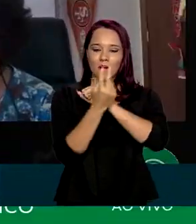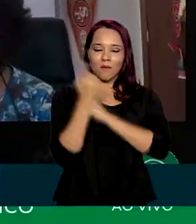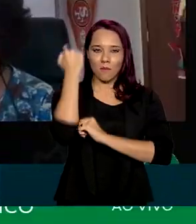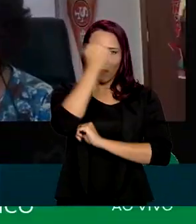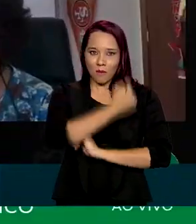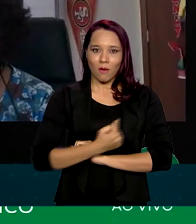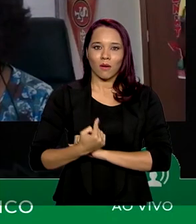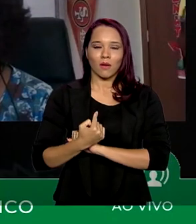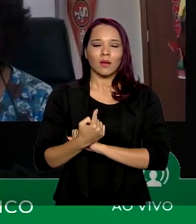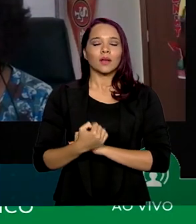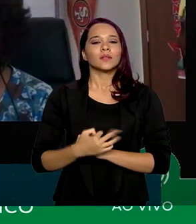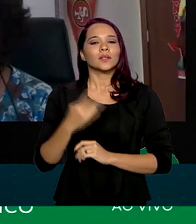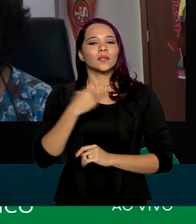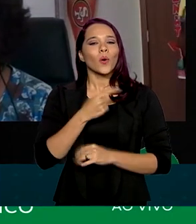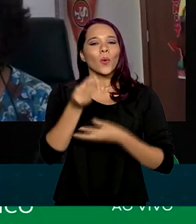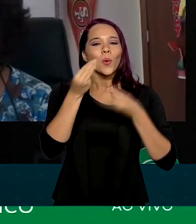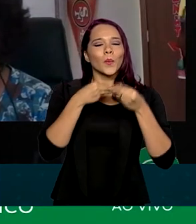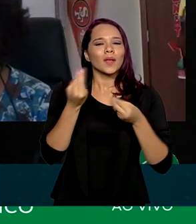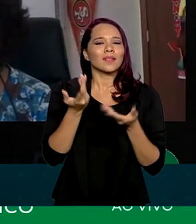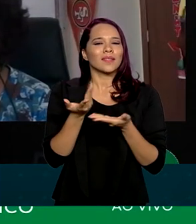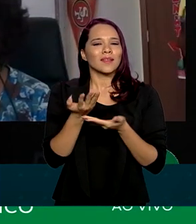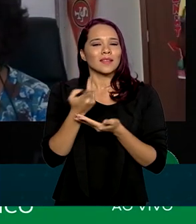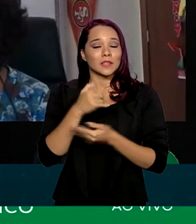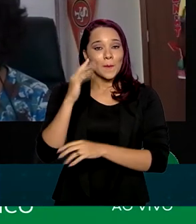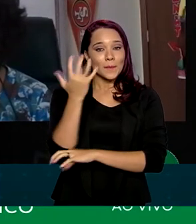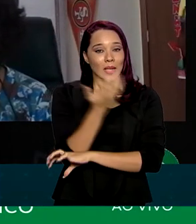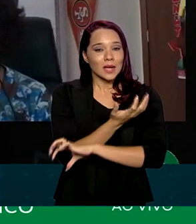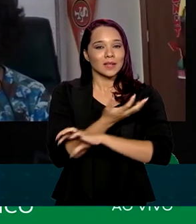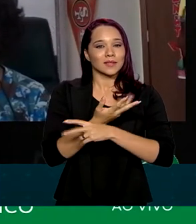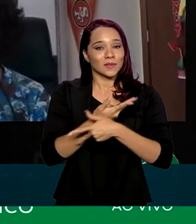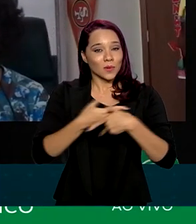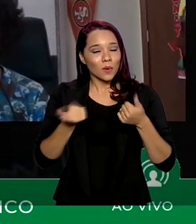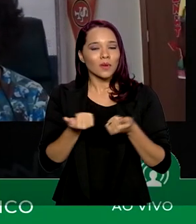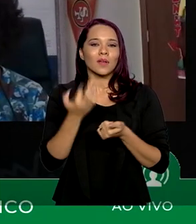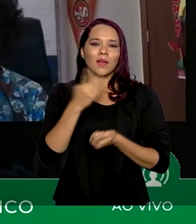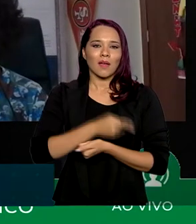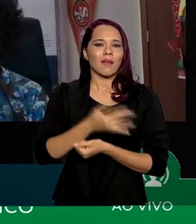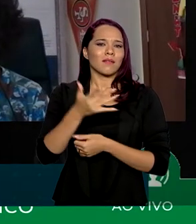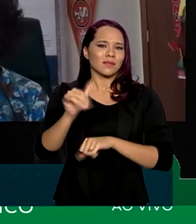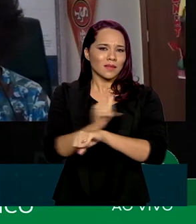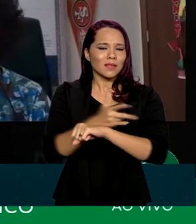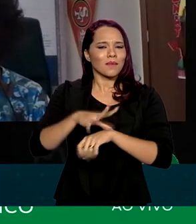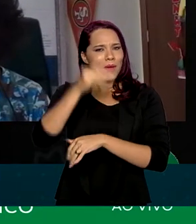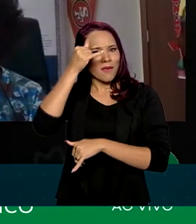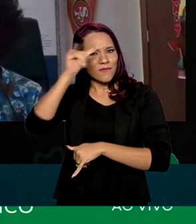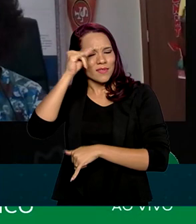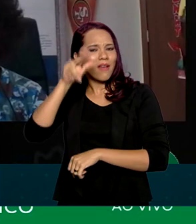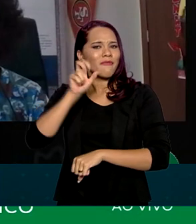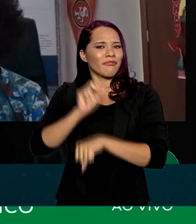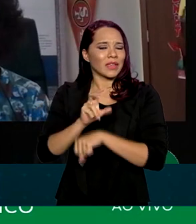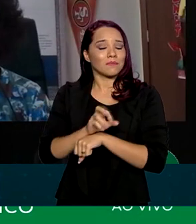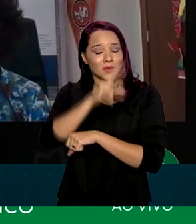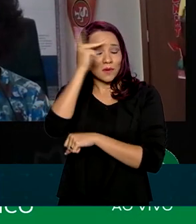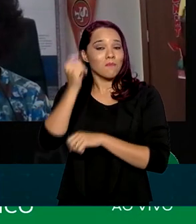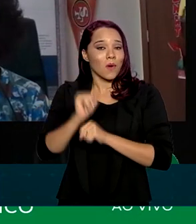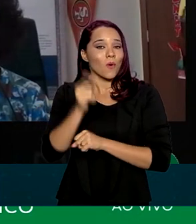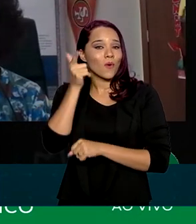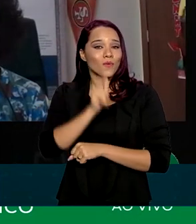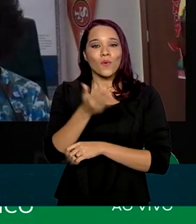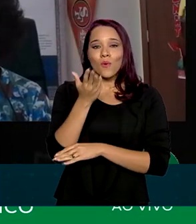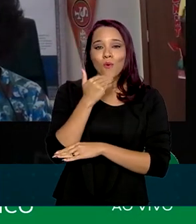fresca, orgânica, à base de plantas, é a grande estratégia antiviral individual de quem pode comer nessa pandemia,